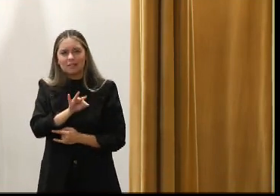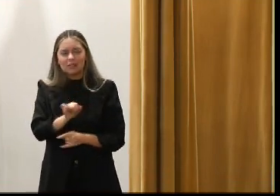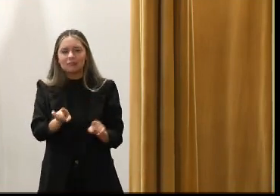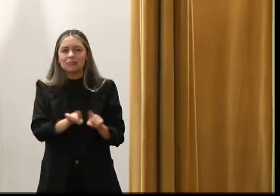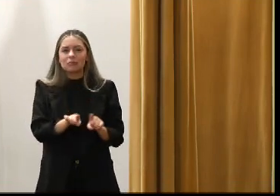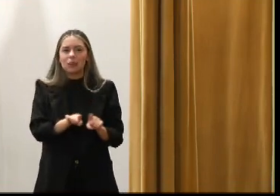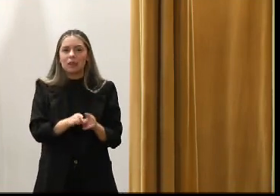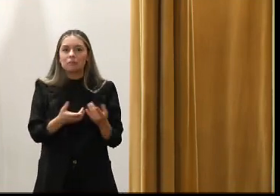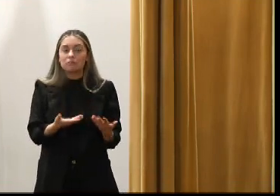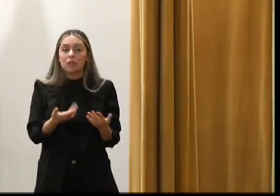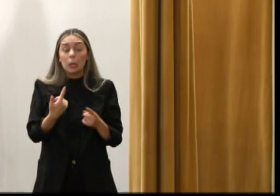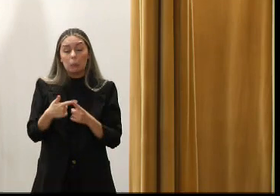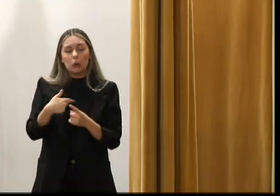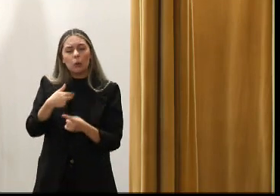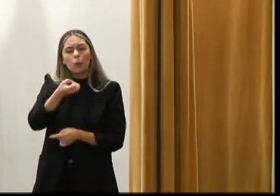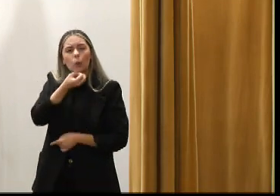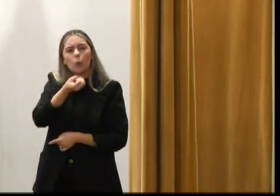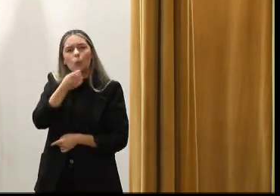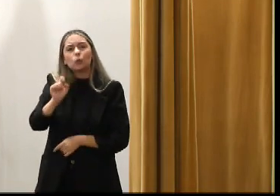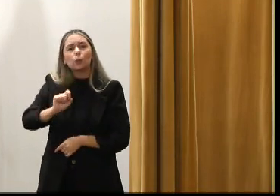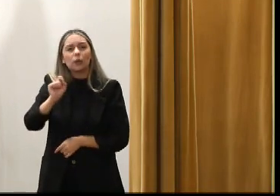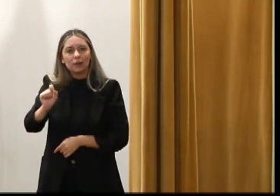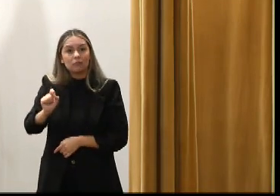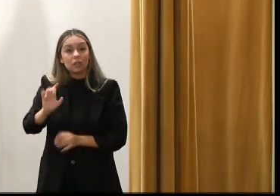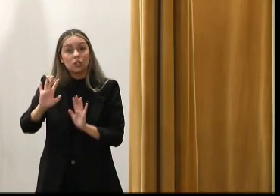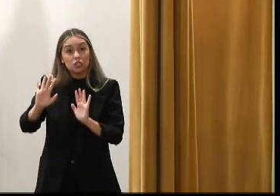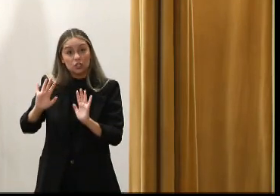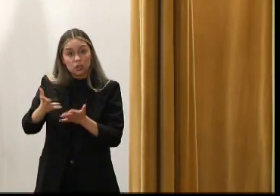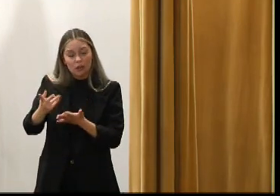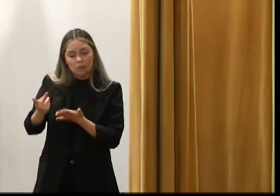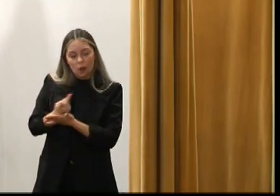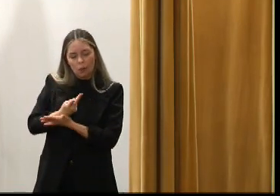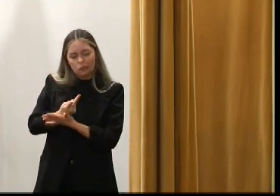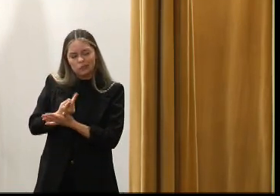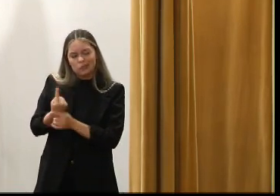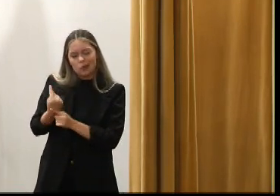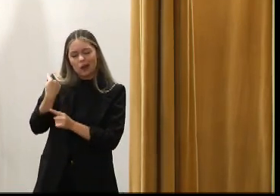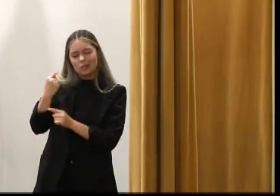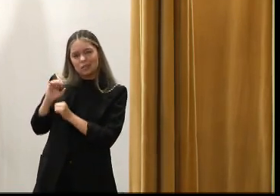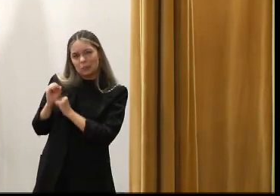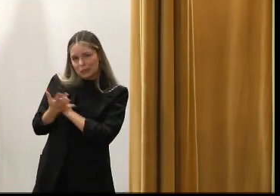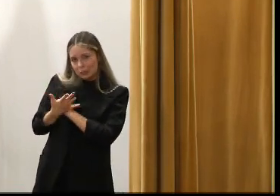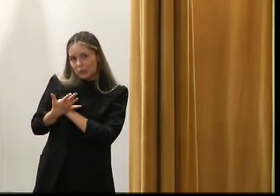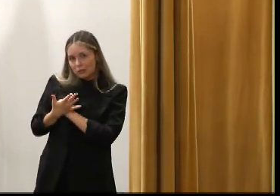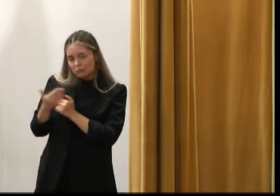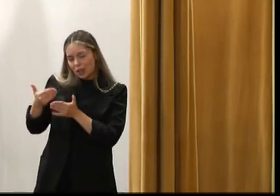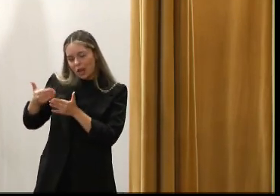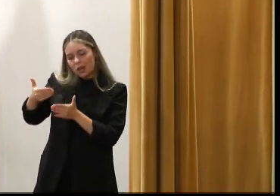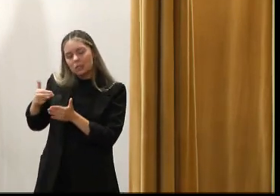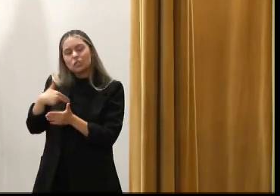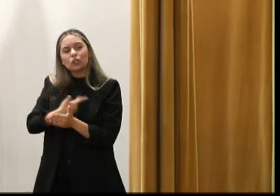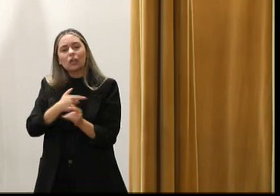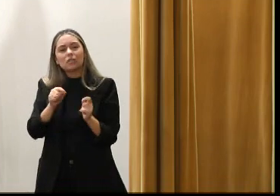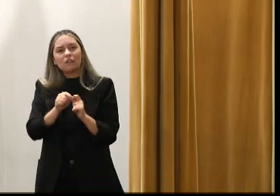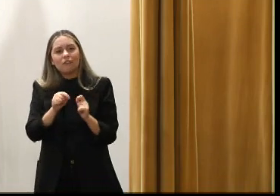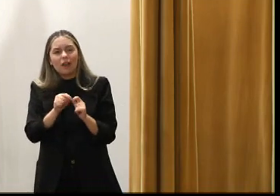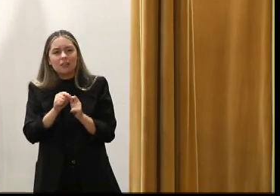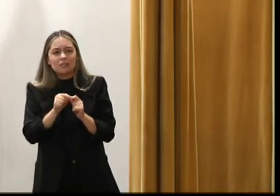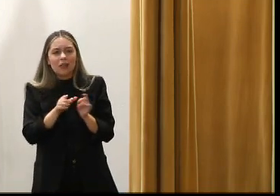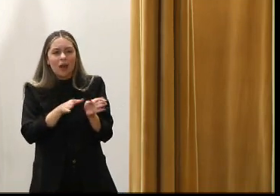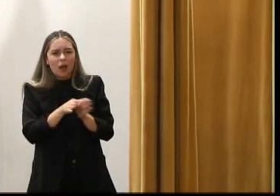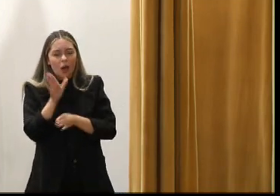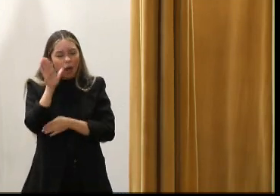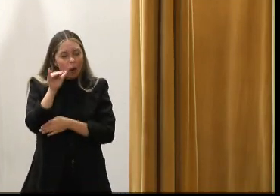vou trazer um caso para vocês que me aconteceu logo antes da pandemia. Estávamos fazendo um monitoramento